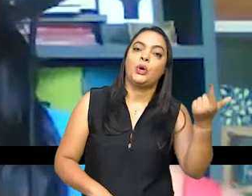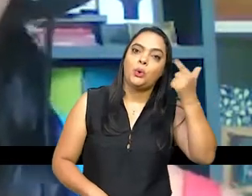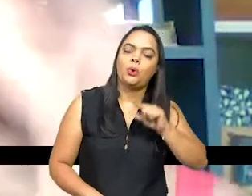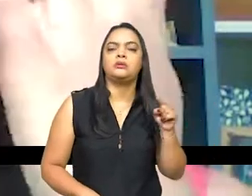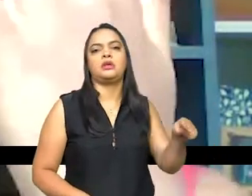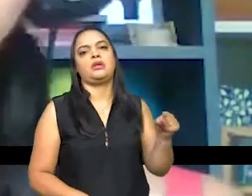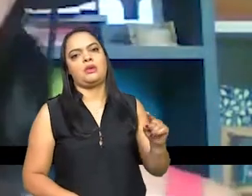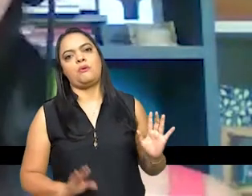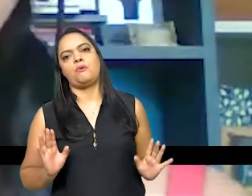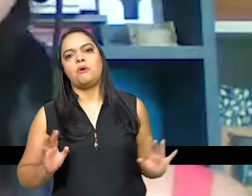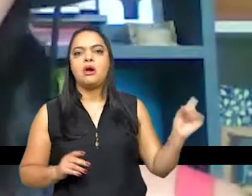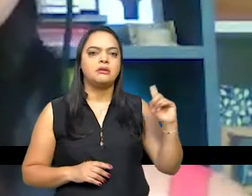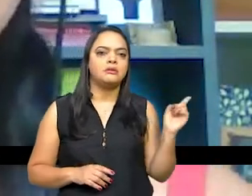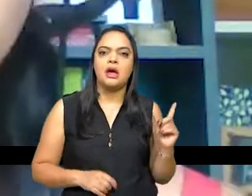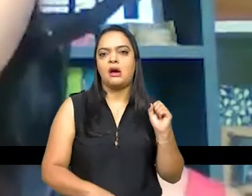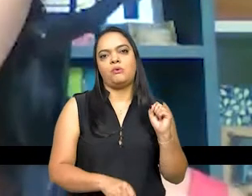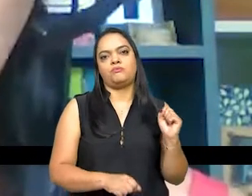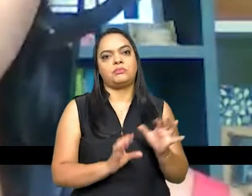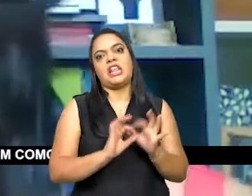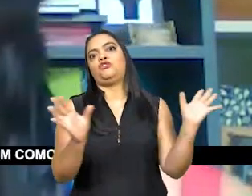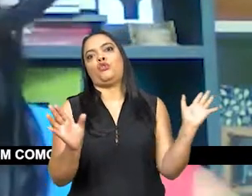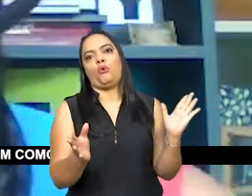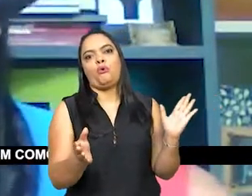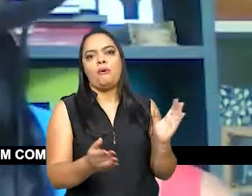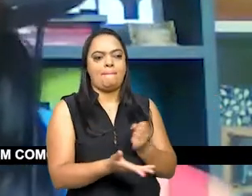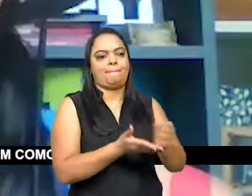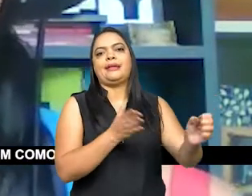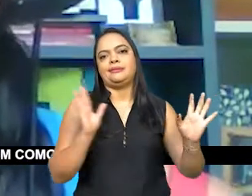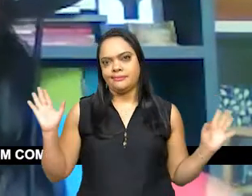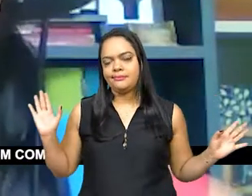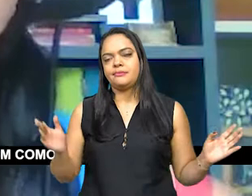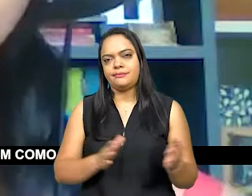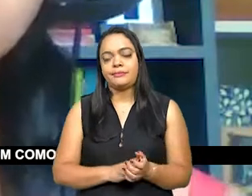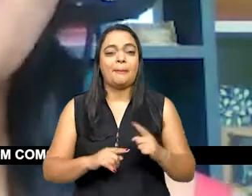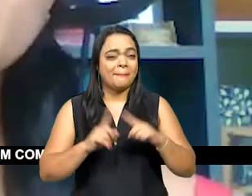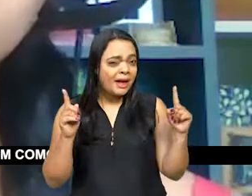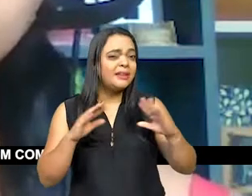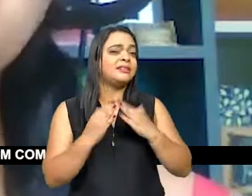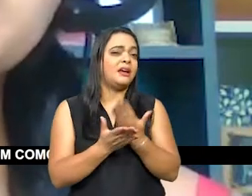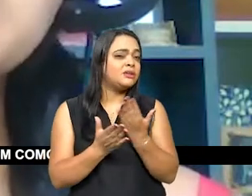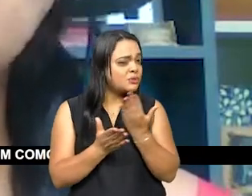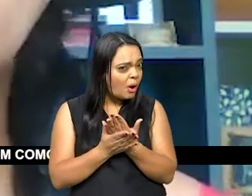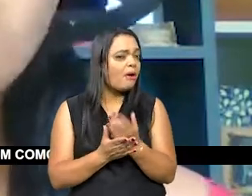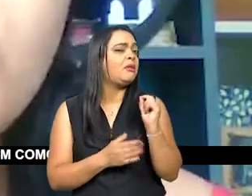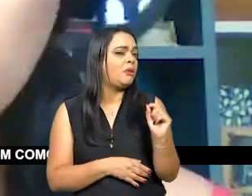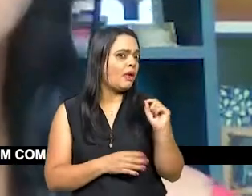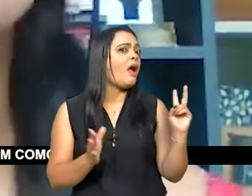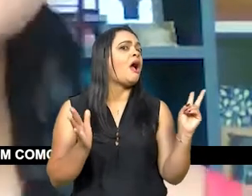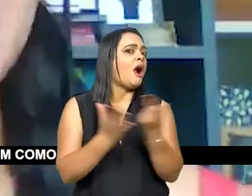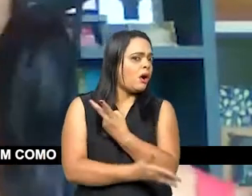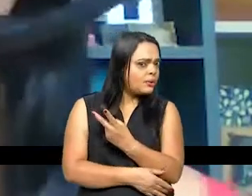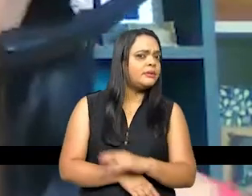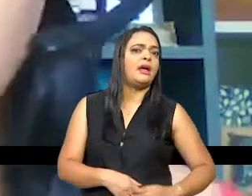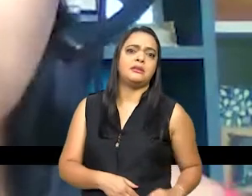em vão. Mas é o que acontece muito nas escolas. Acaba passando, né? Os professores acabam fazendo de conta que não ouviram, porque